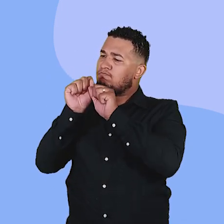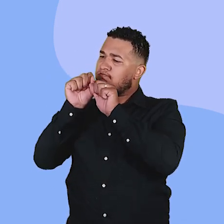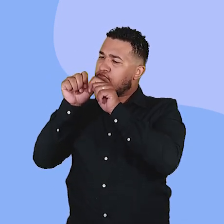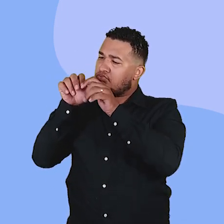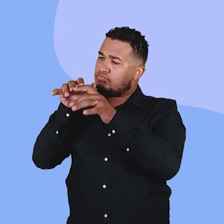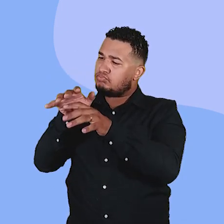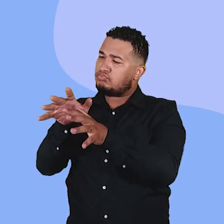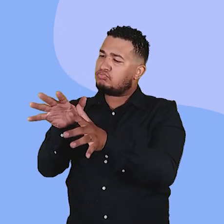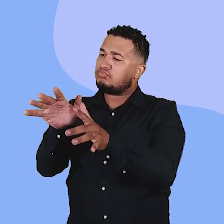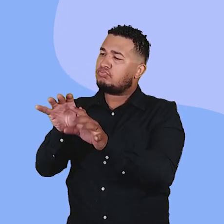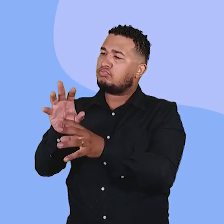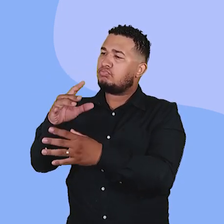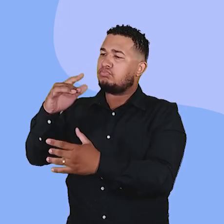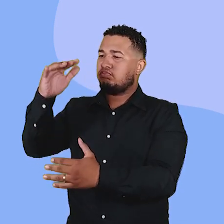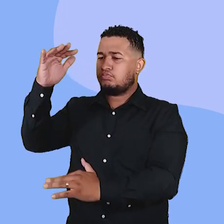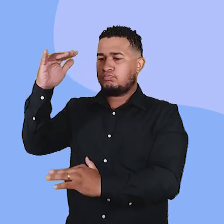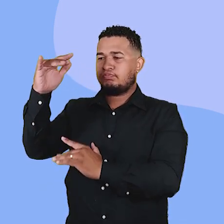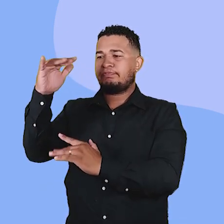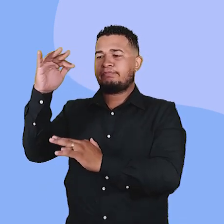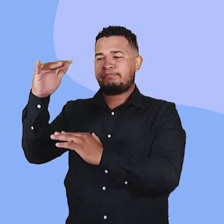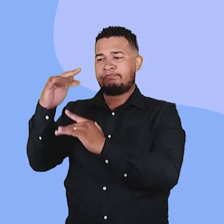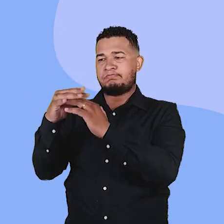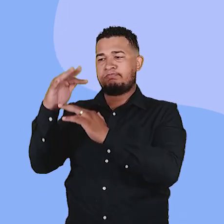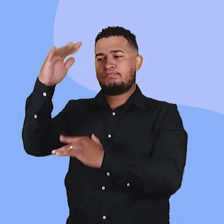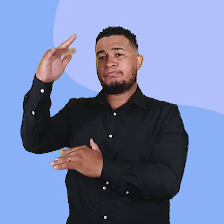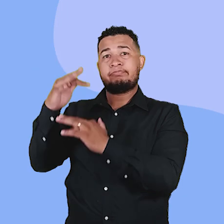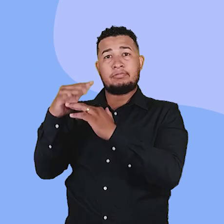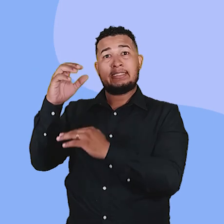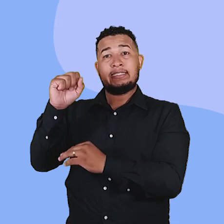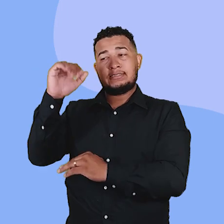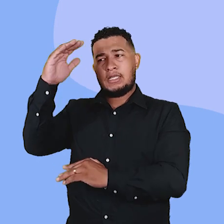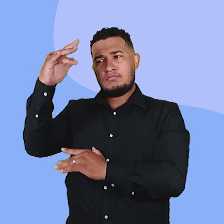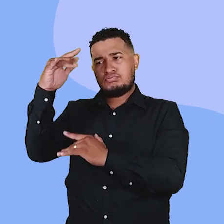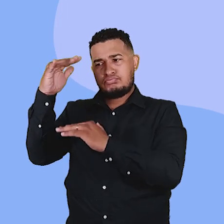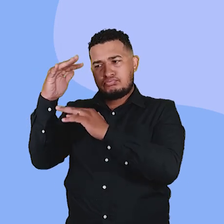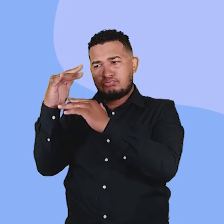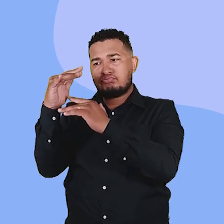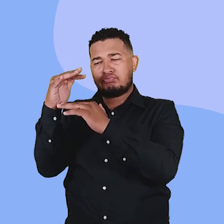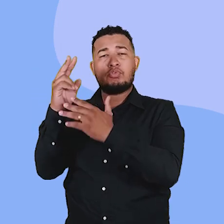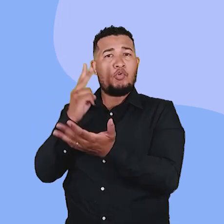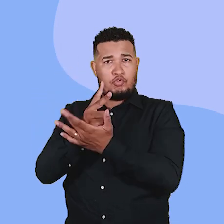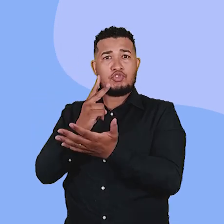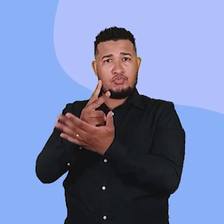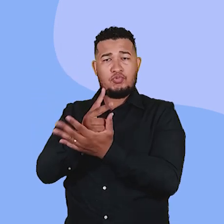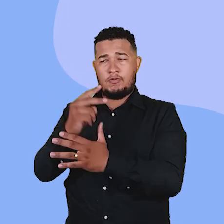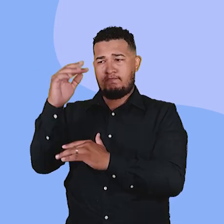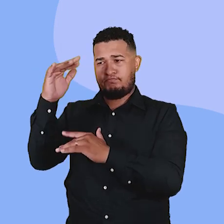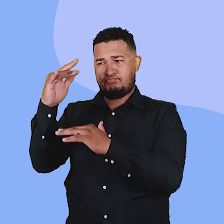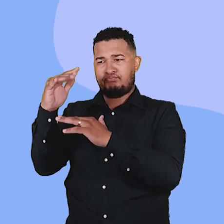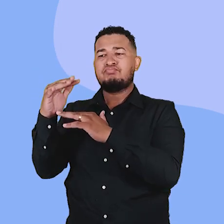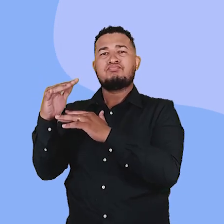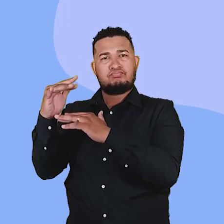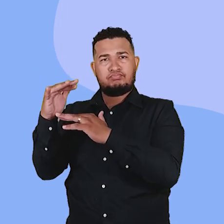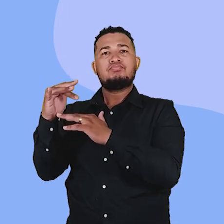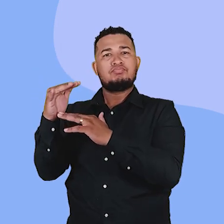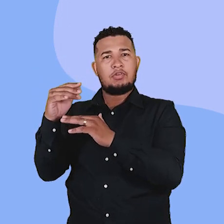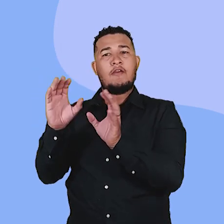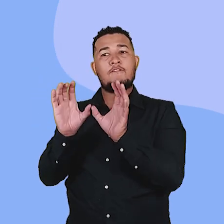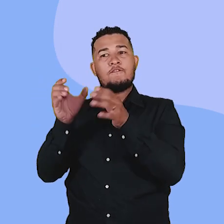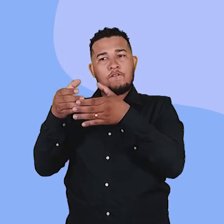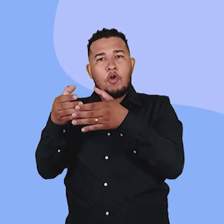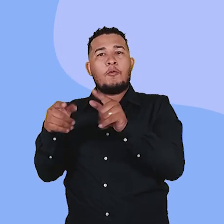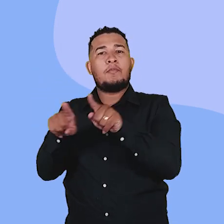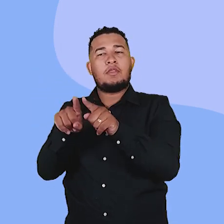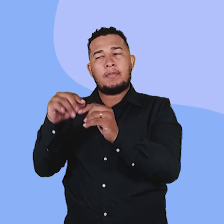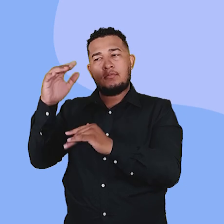cilindro e toda a forma daquele cilindro. Se eu diminuir o cilindro, ele vai continuar assumindo a forma e